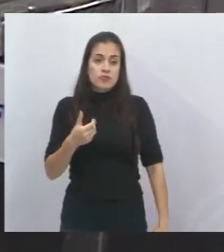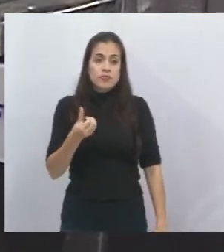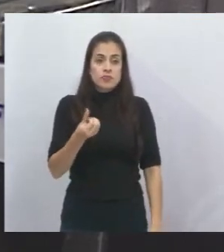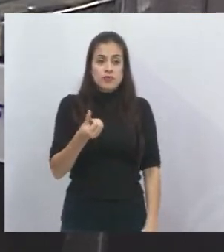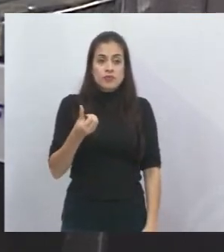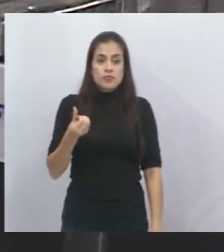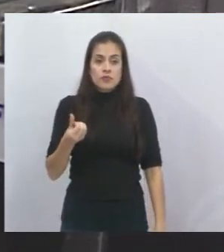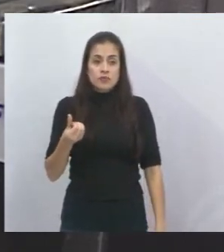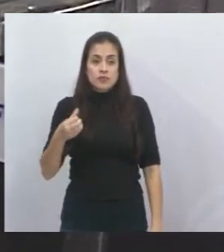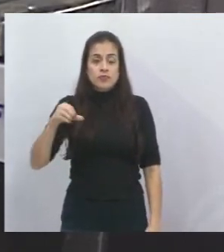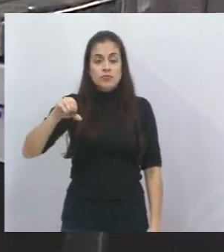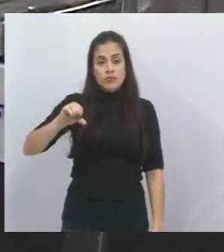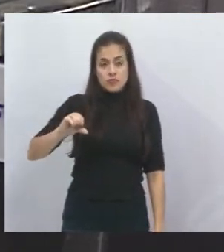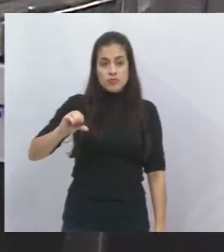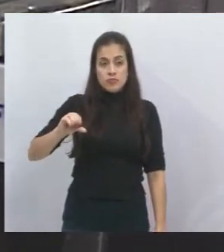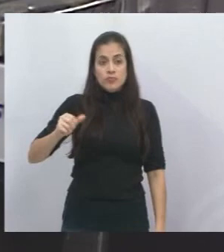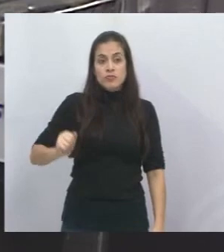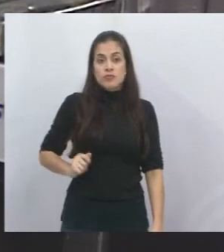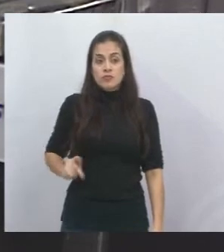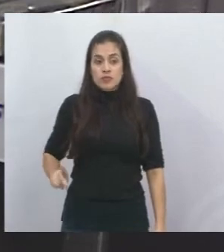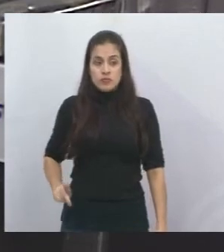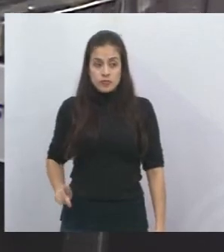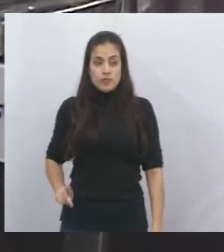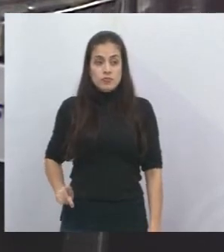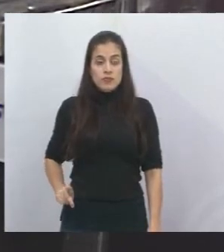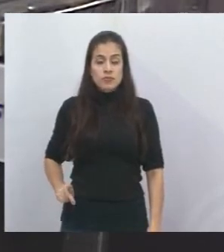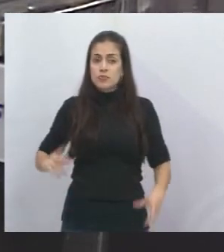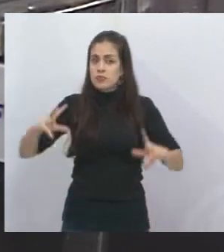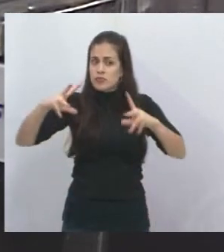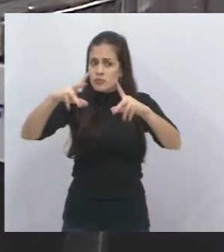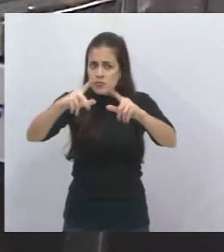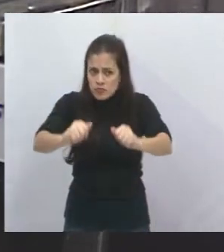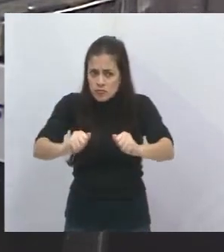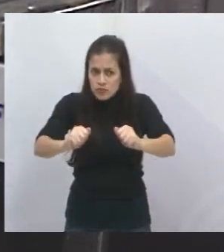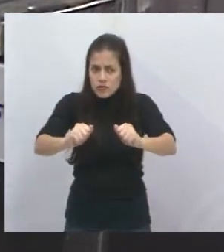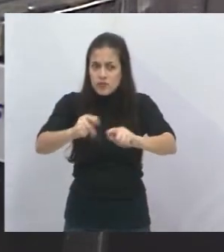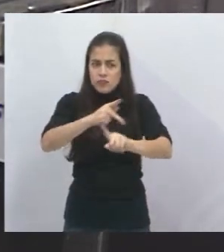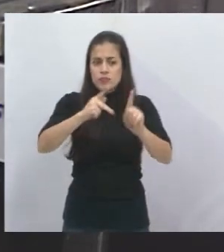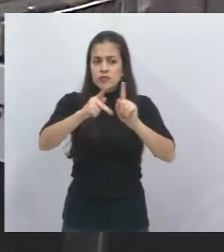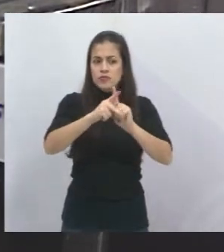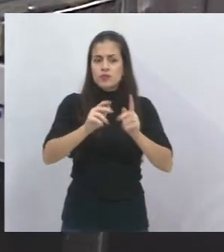2.669 aposentados e pensionistas no total.